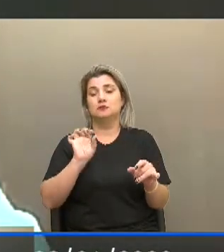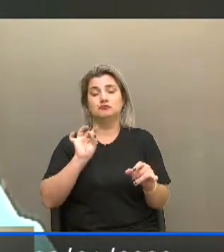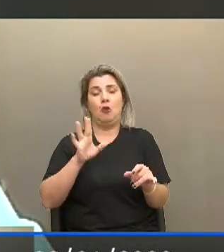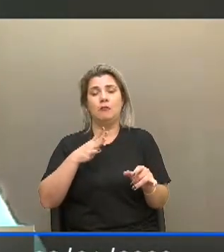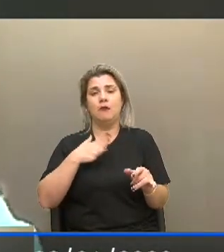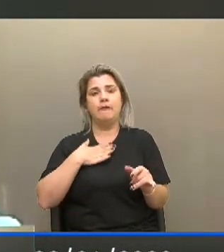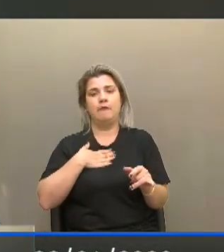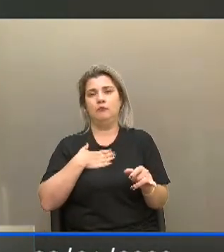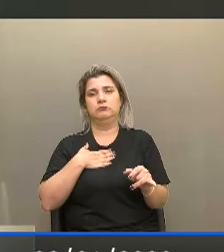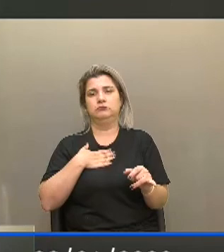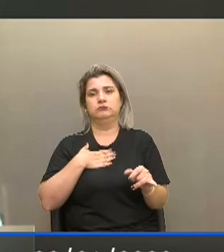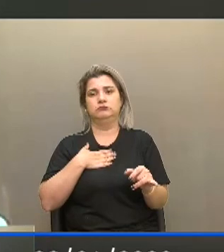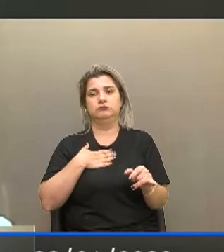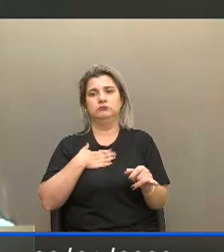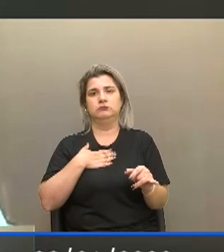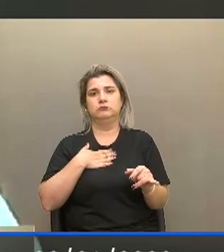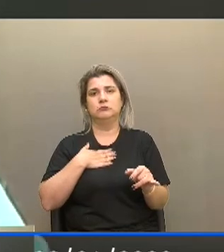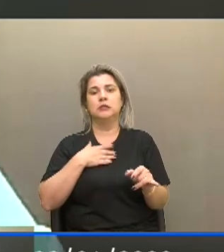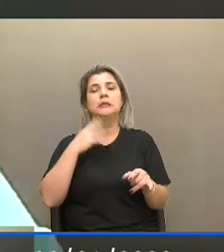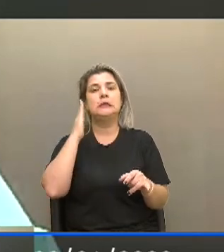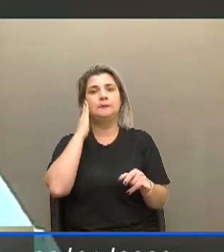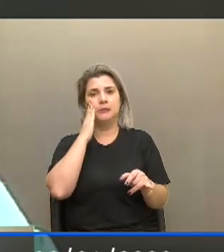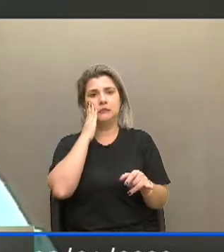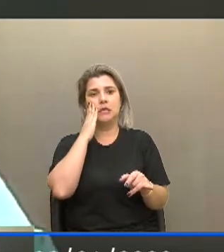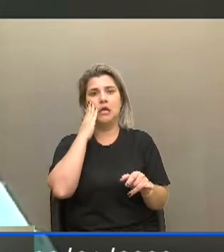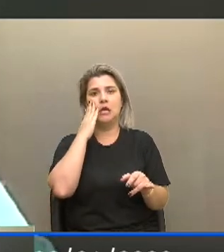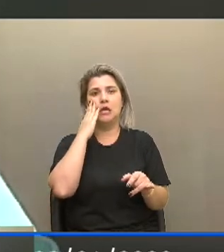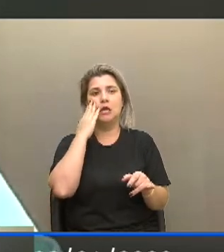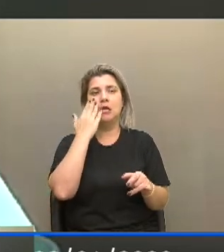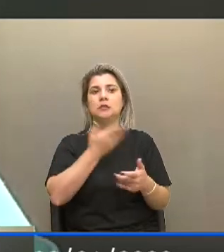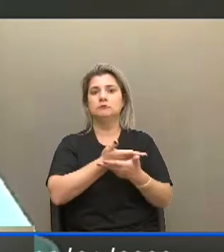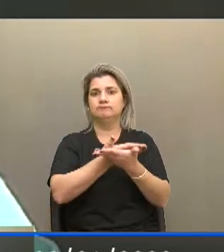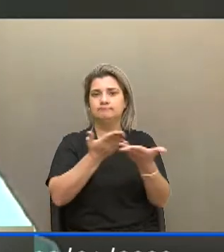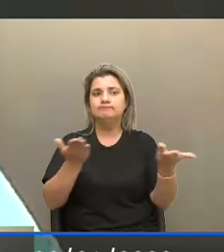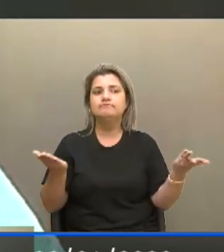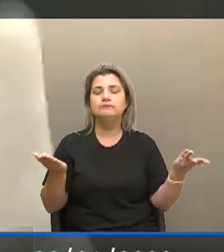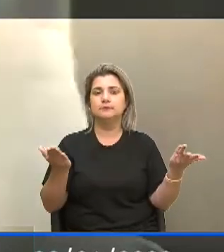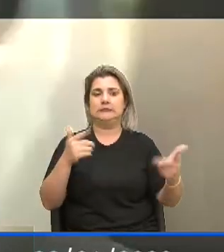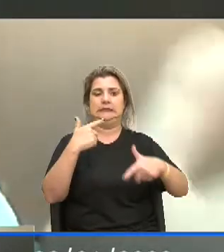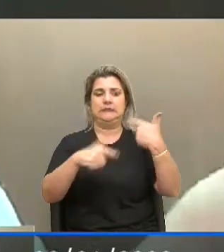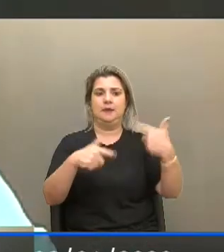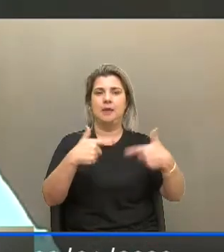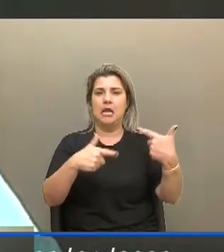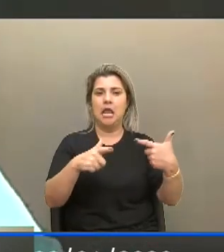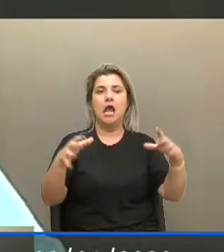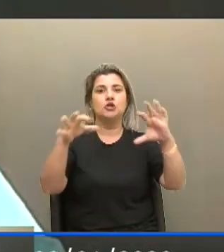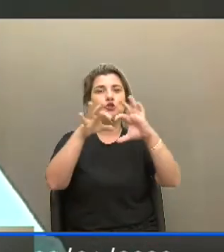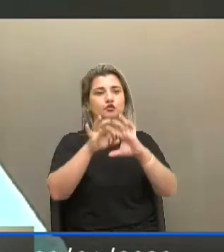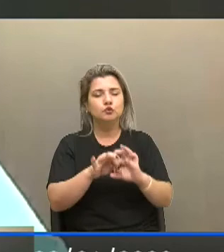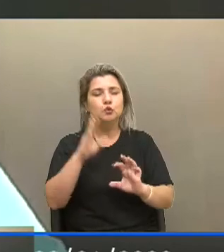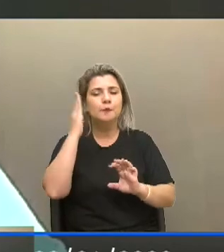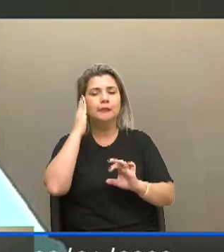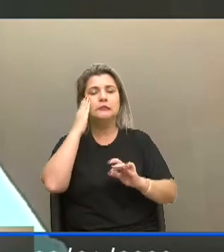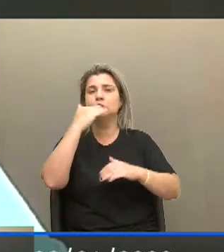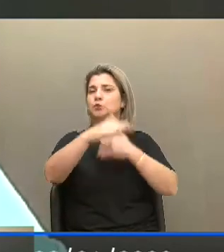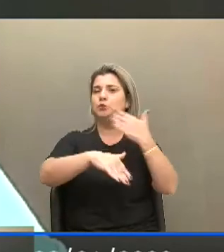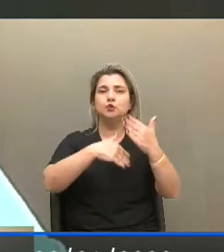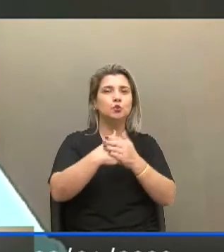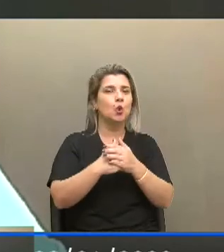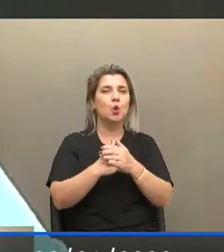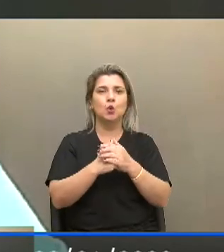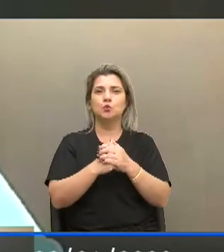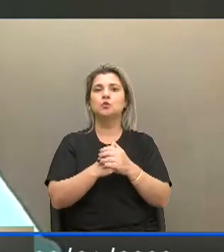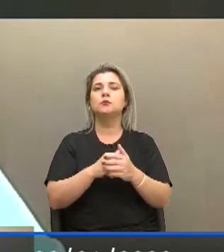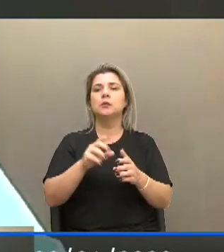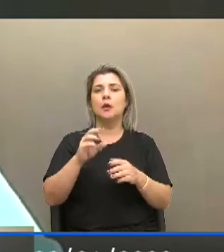nos safar desse problema se nós estivermos trabalhando de forma integrada, pensando no todo, né, em que é